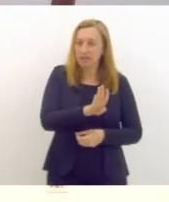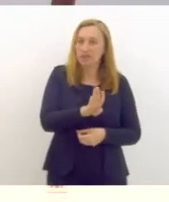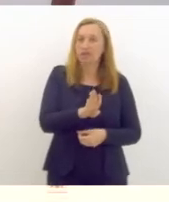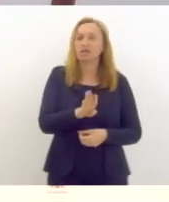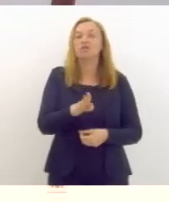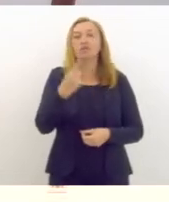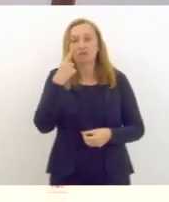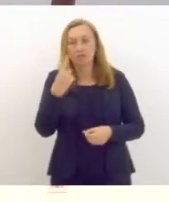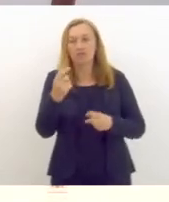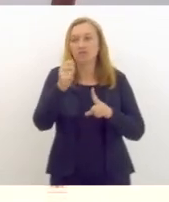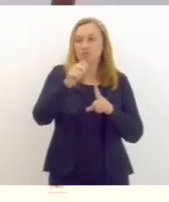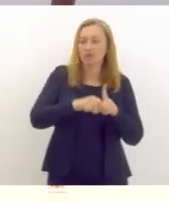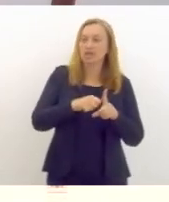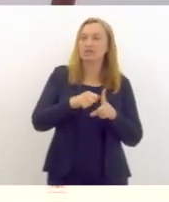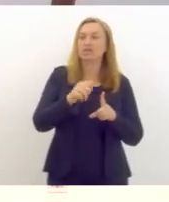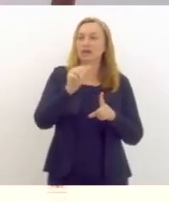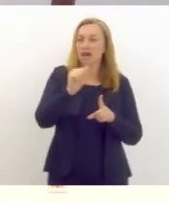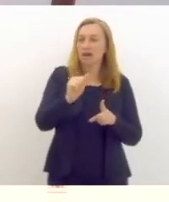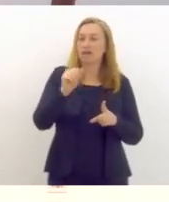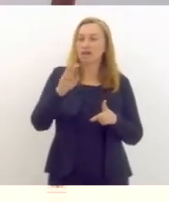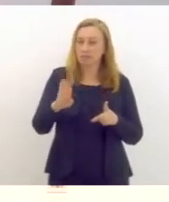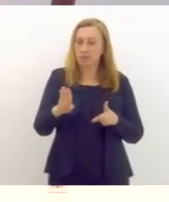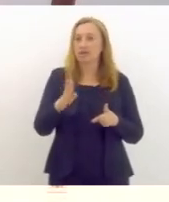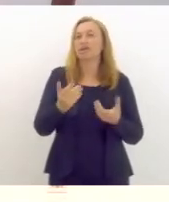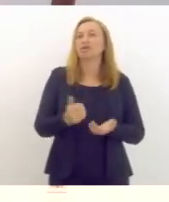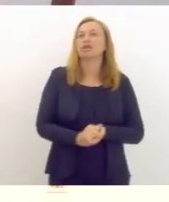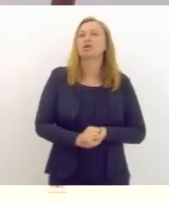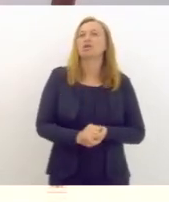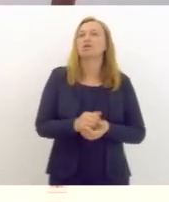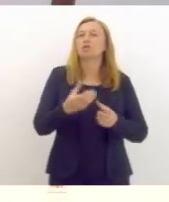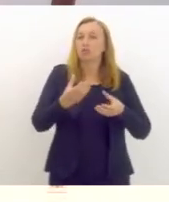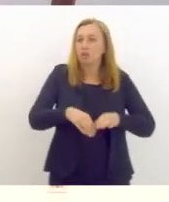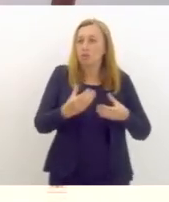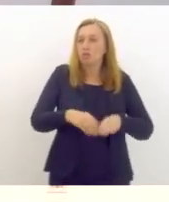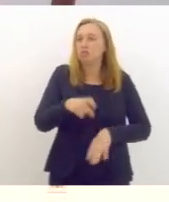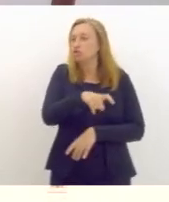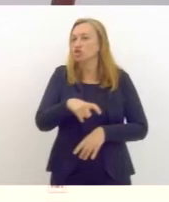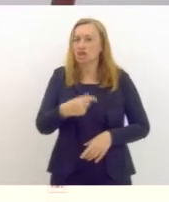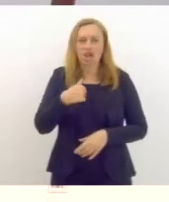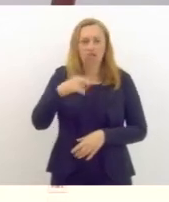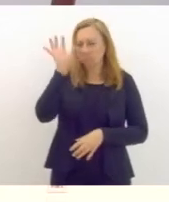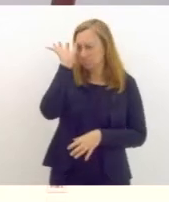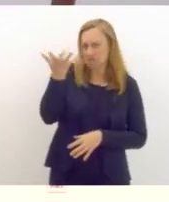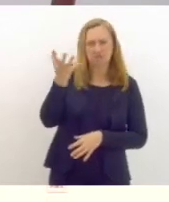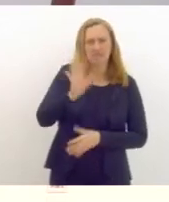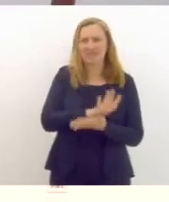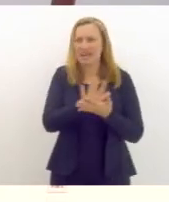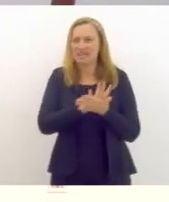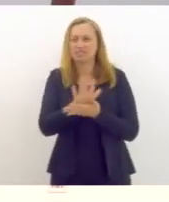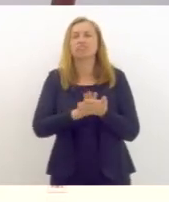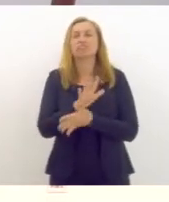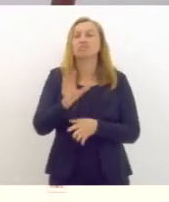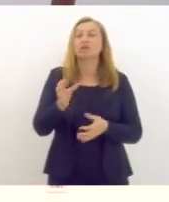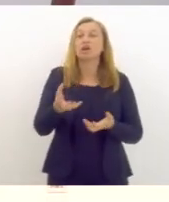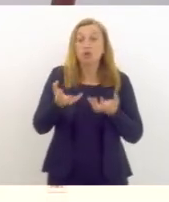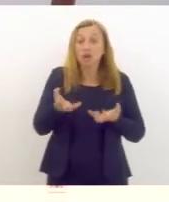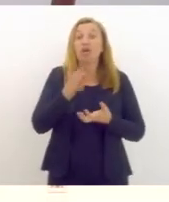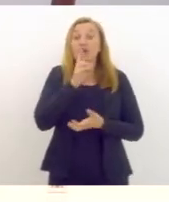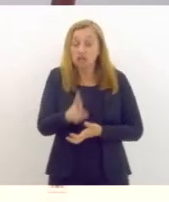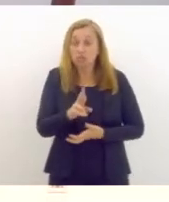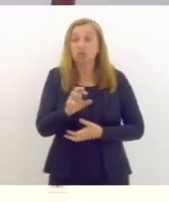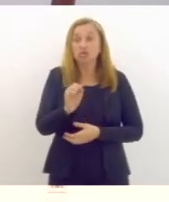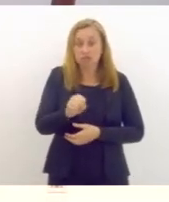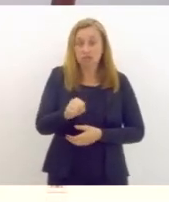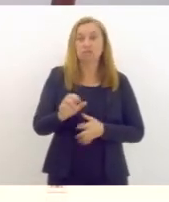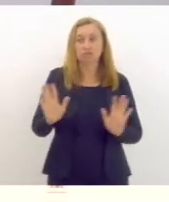metal e tal Beleza beleza o concurso x não vou resolver beleza também a resposta não vou resolver por